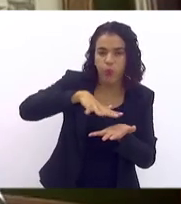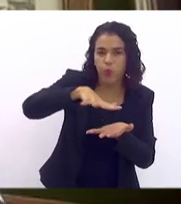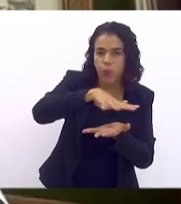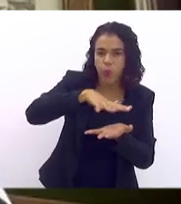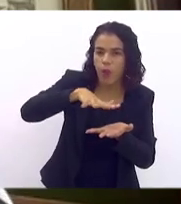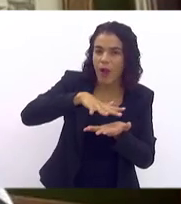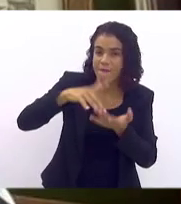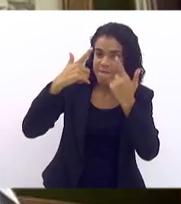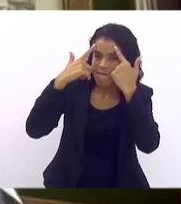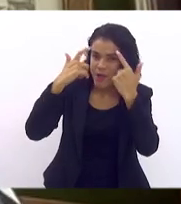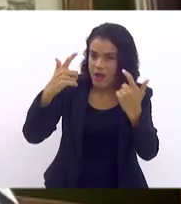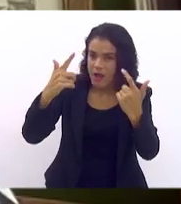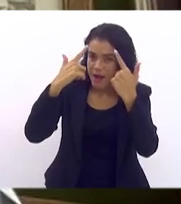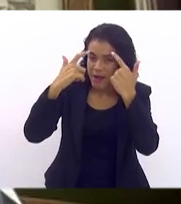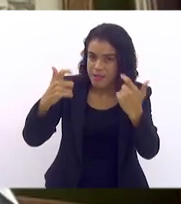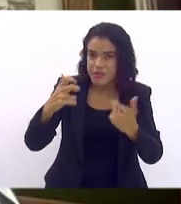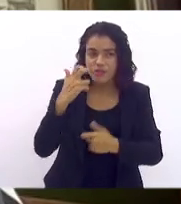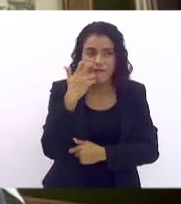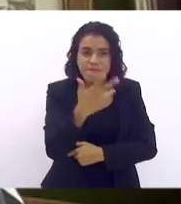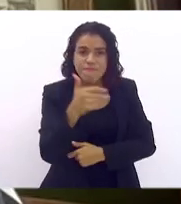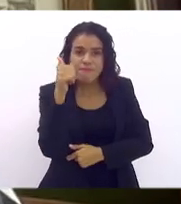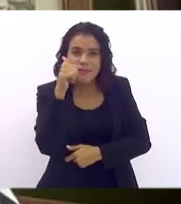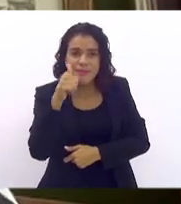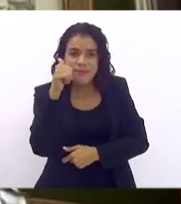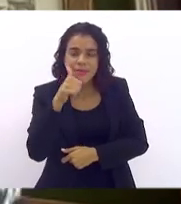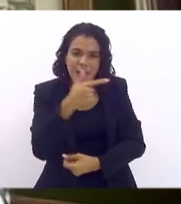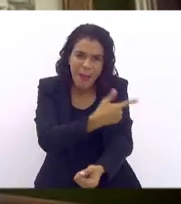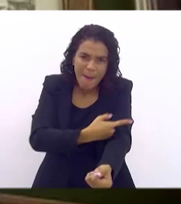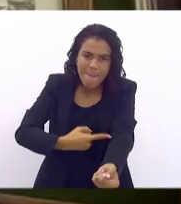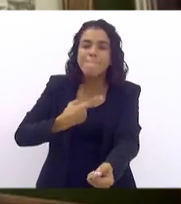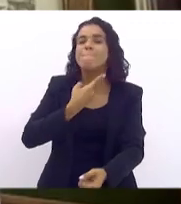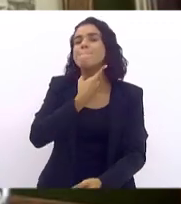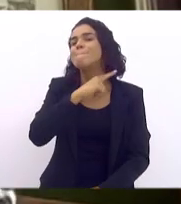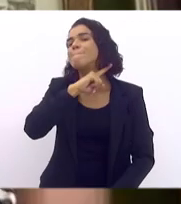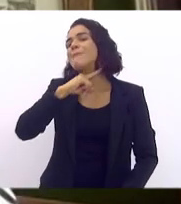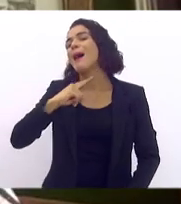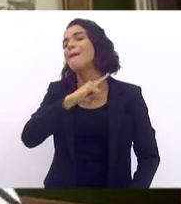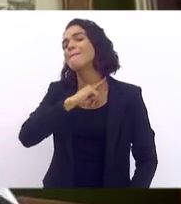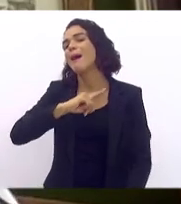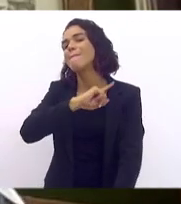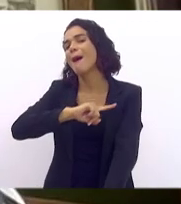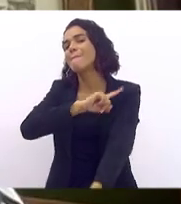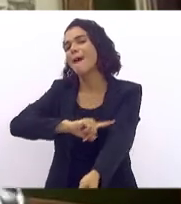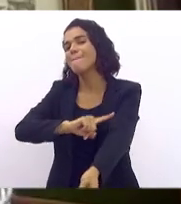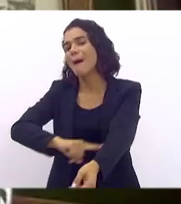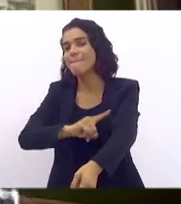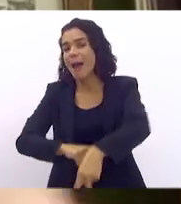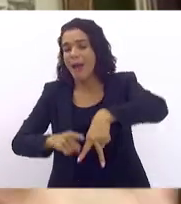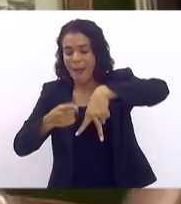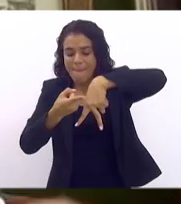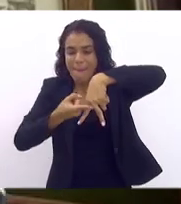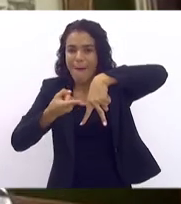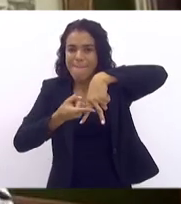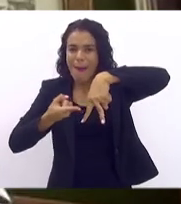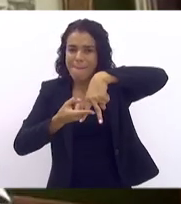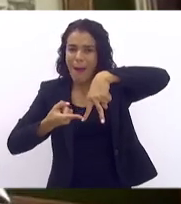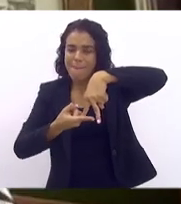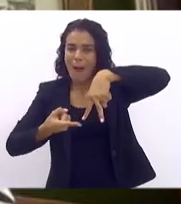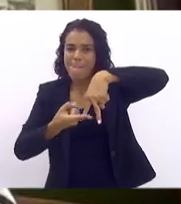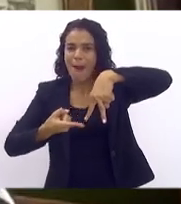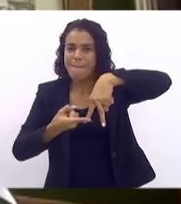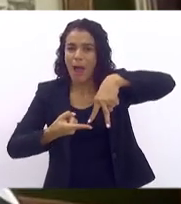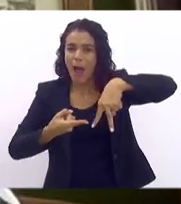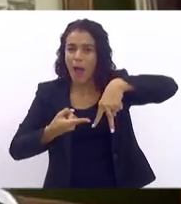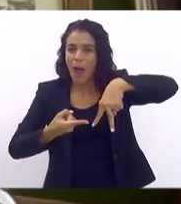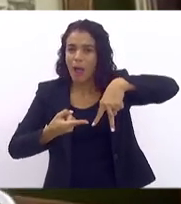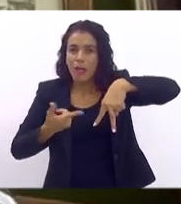núcleo de violência muito grande. Eu já vi meninas mutiladas do pescoço até a coxa, onde não tem um pedaço do seu corpo